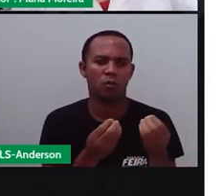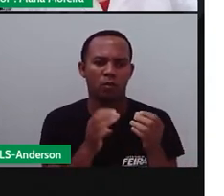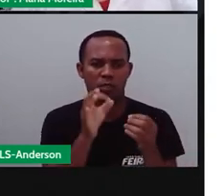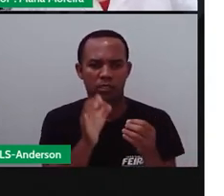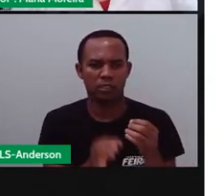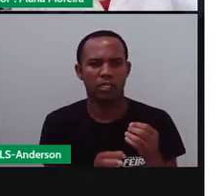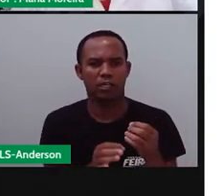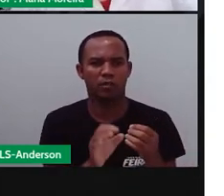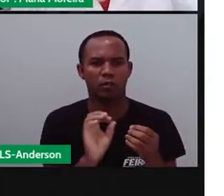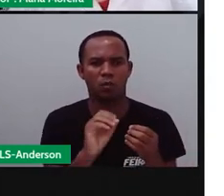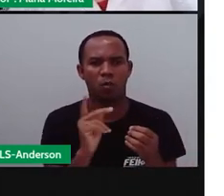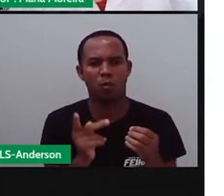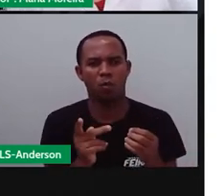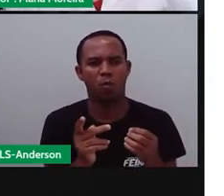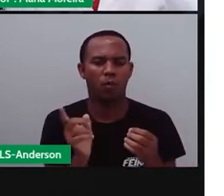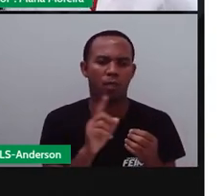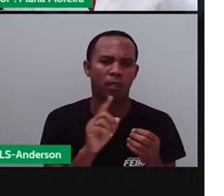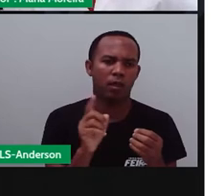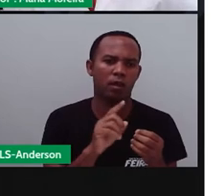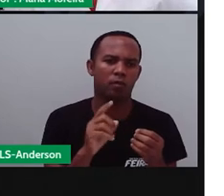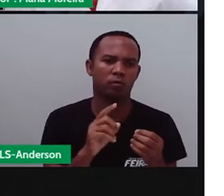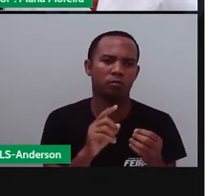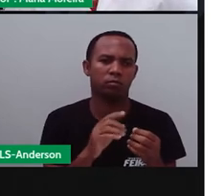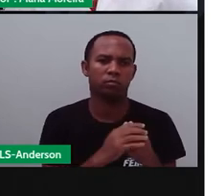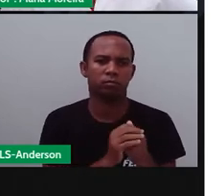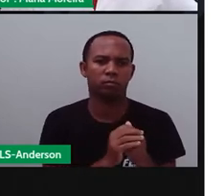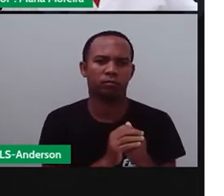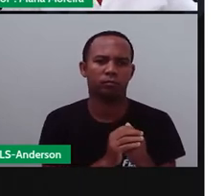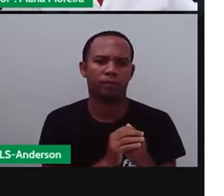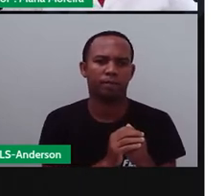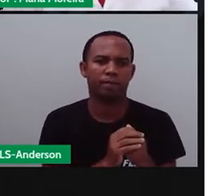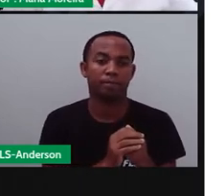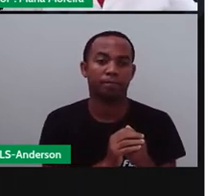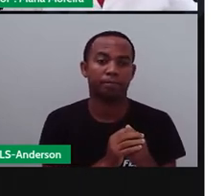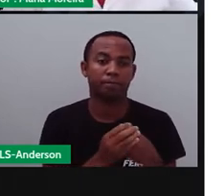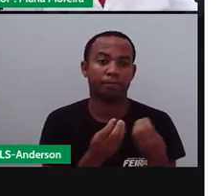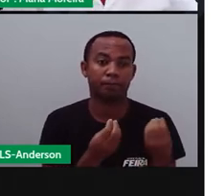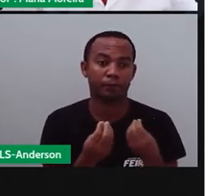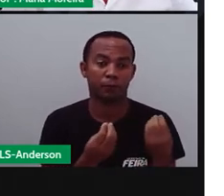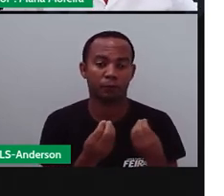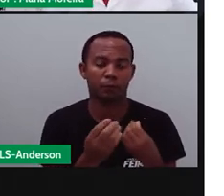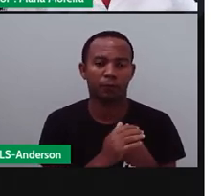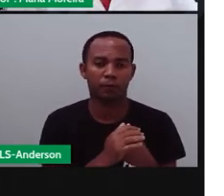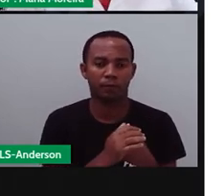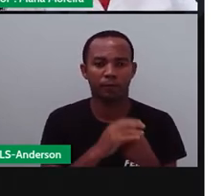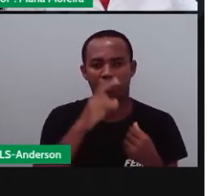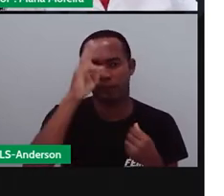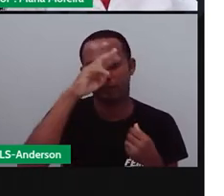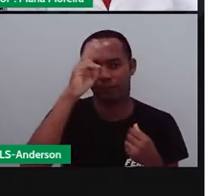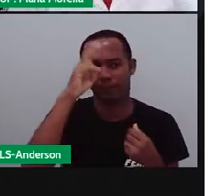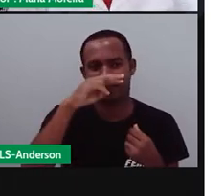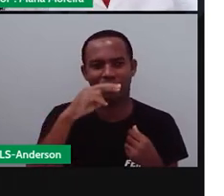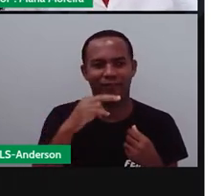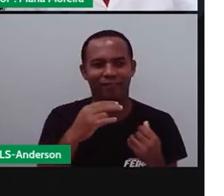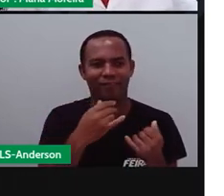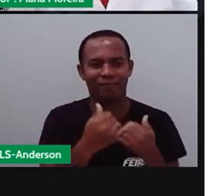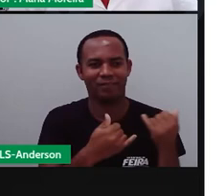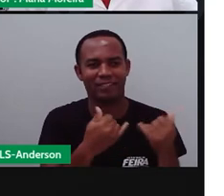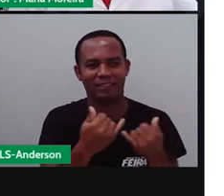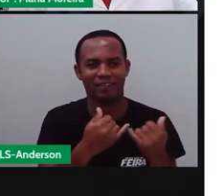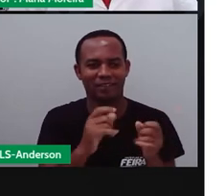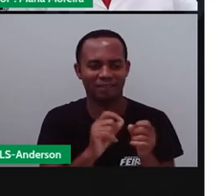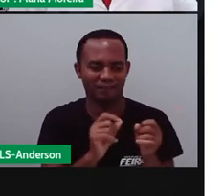de fazer algo, quanto para montar um móvel, por exemplo. Então, tá? Lembra de Josefina? Quando a prova